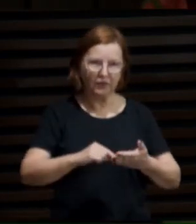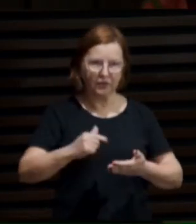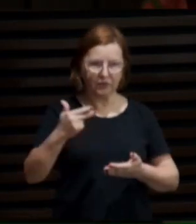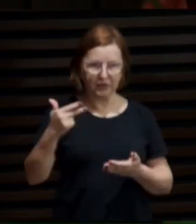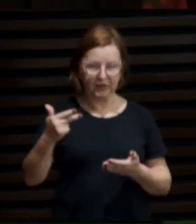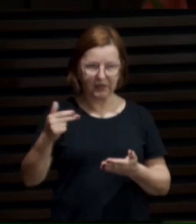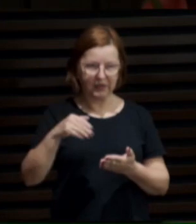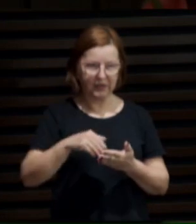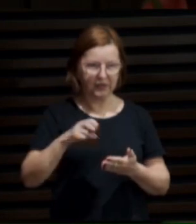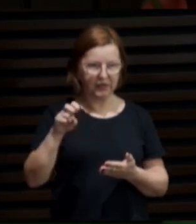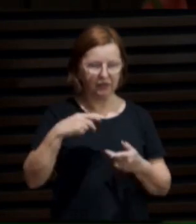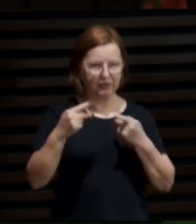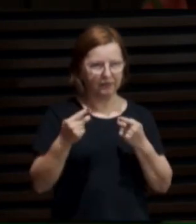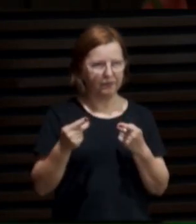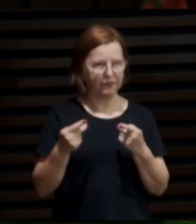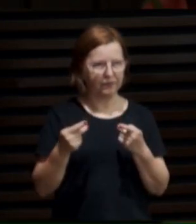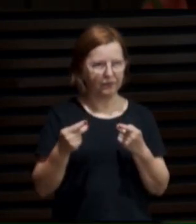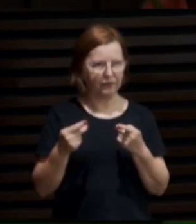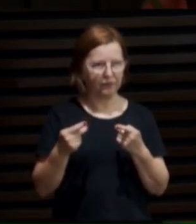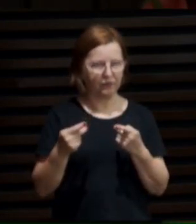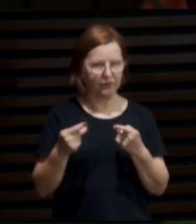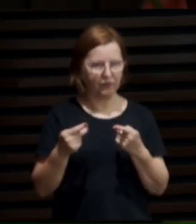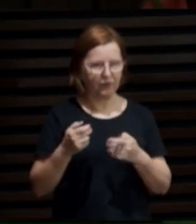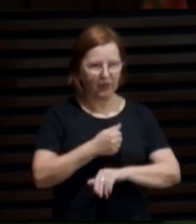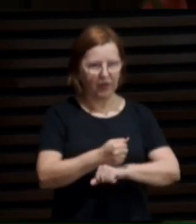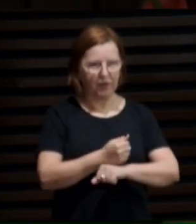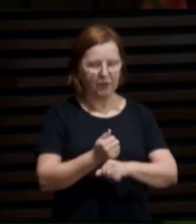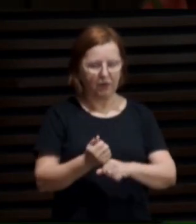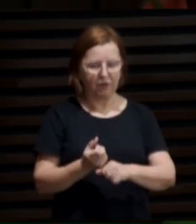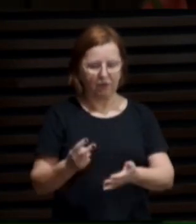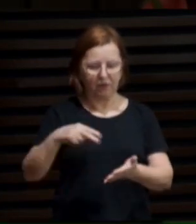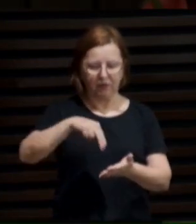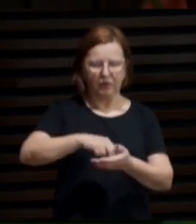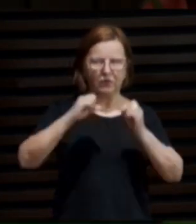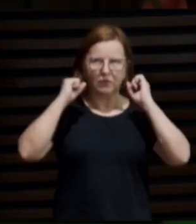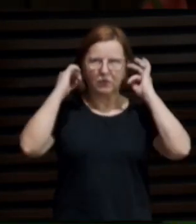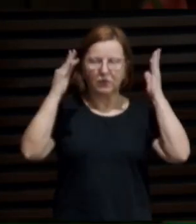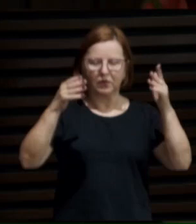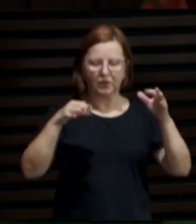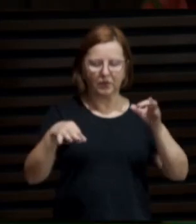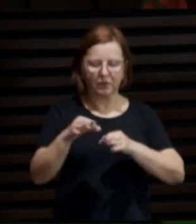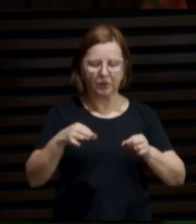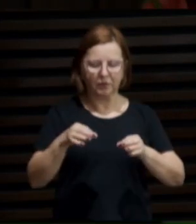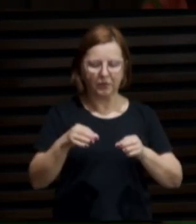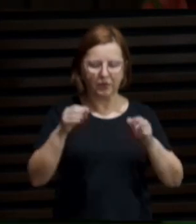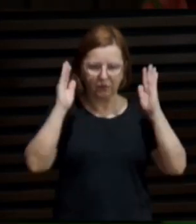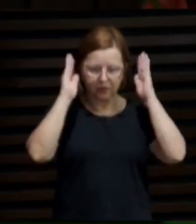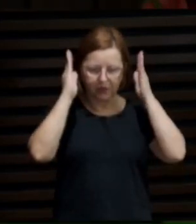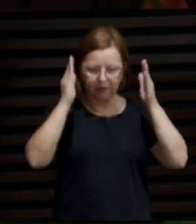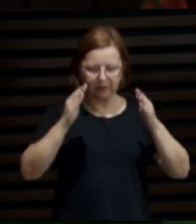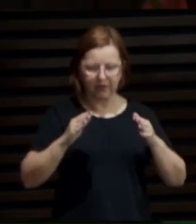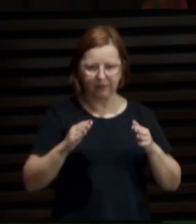5, diz assim: levantou-se, pois, Abraão de madrugada, e tendo preparado o seu jumento, tomou